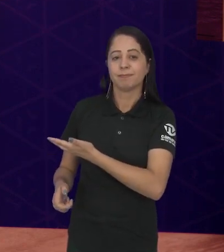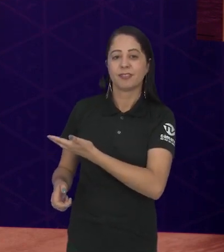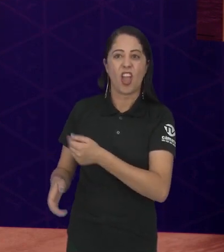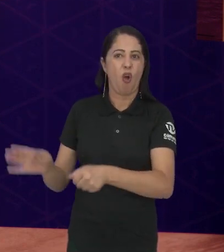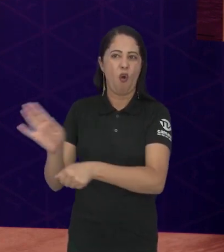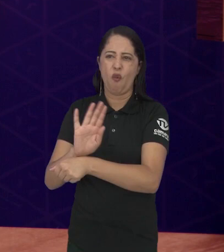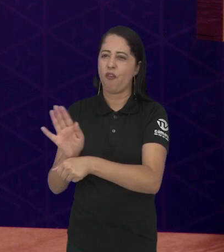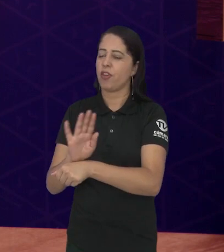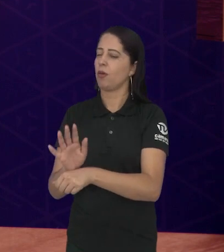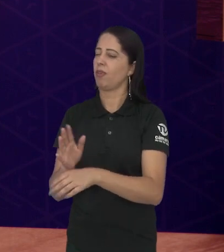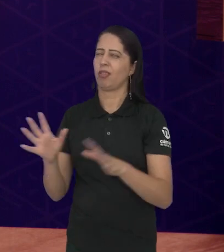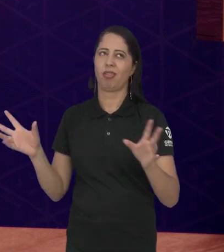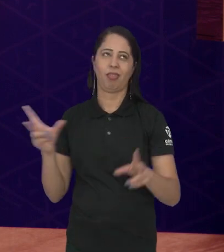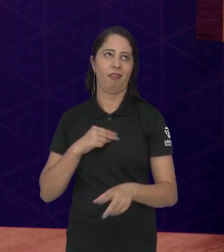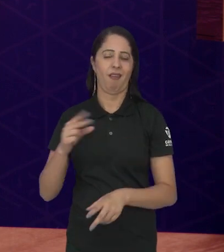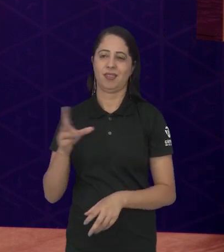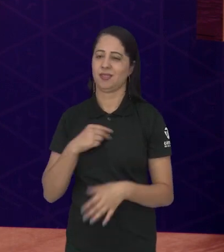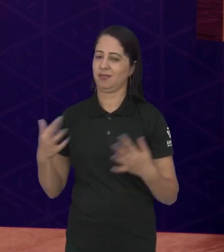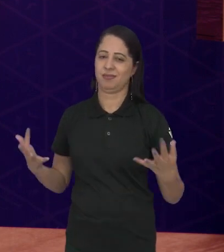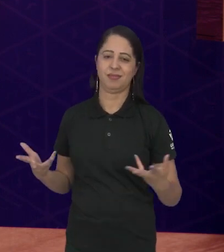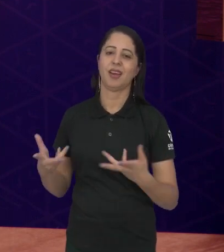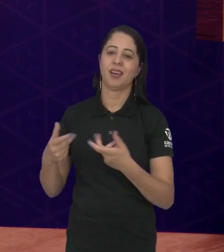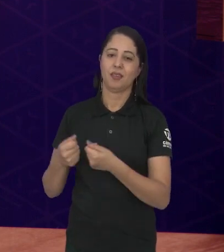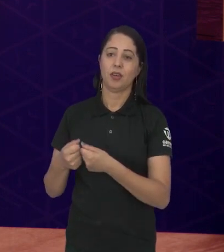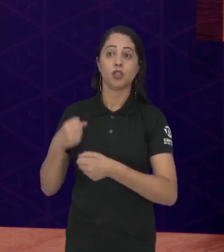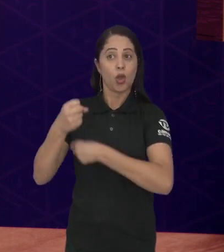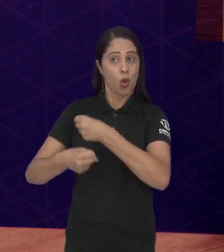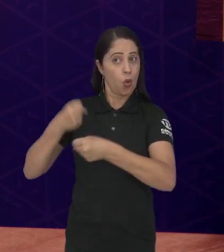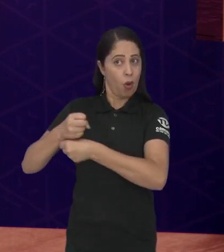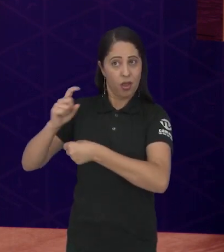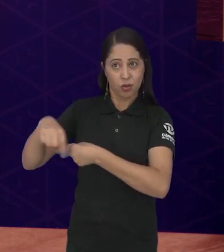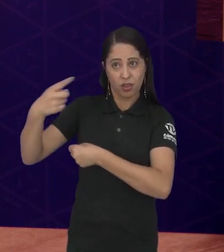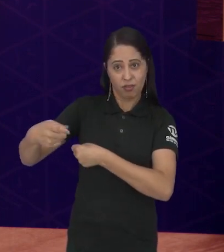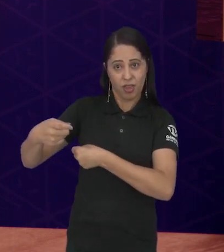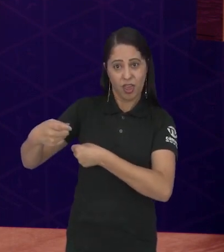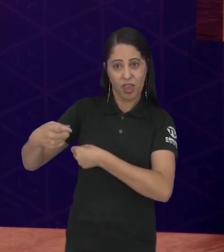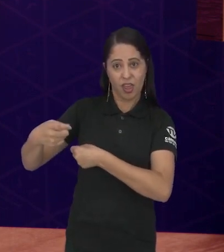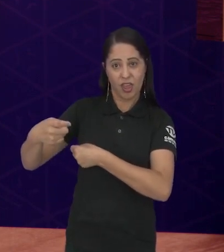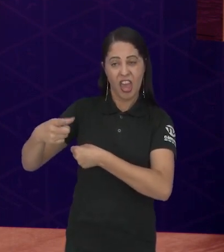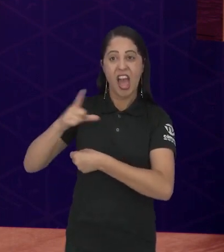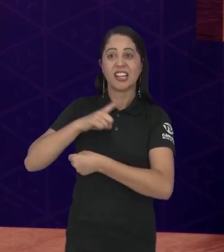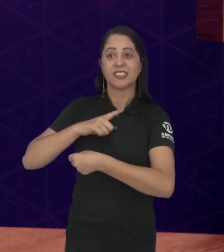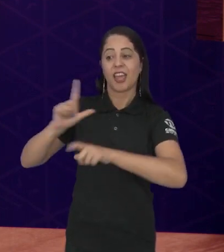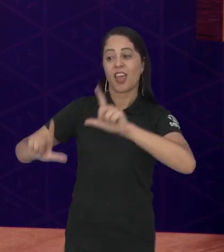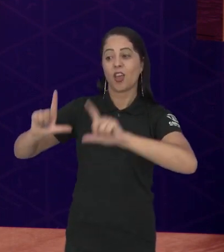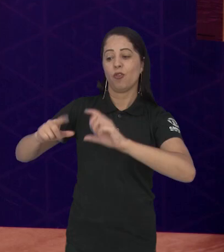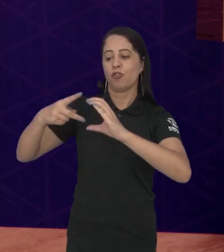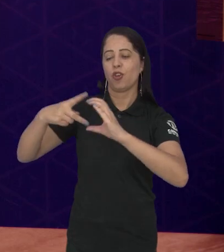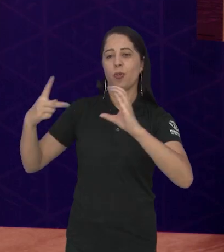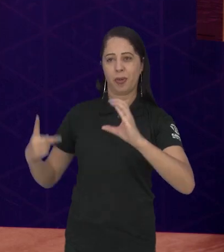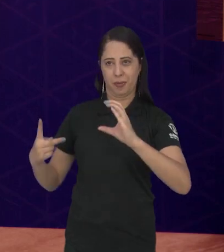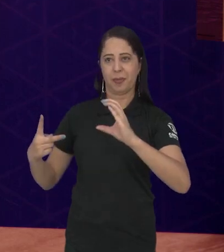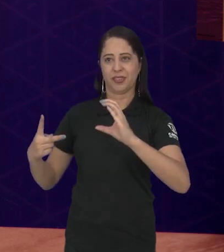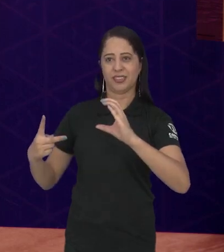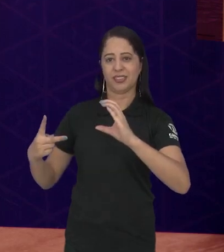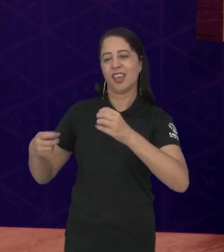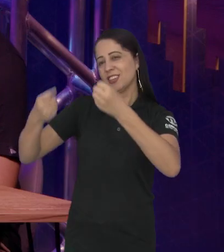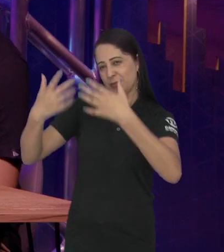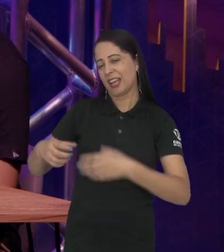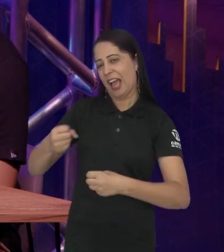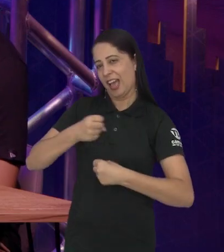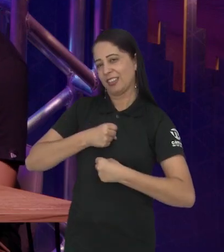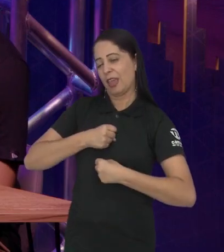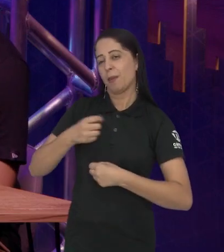experiência fantástica. E no ano que vem a gente volta aqui com outro Pode Ser, Vicky, para falar do Oscar do ano que vem. Tá